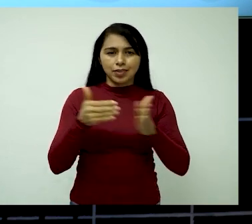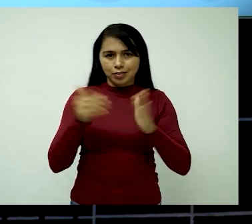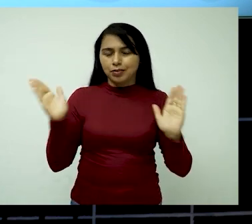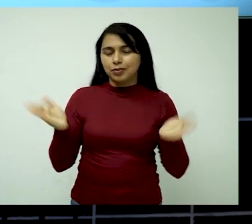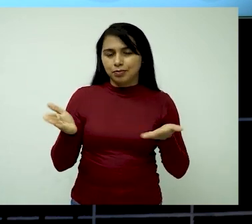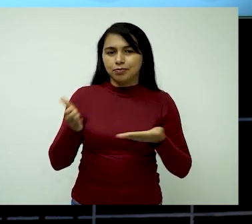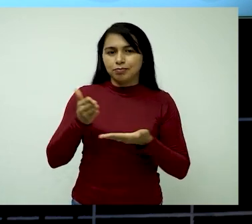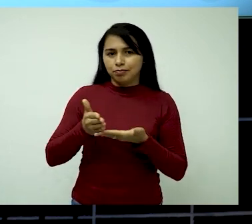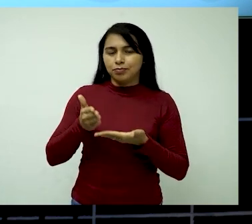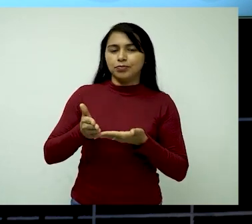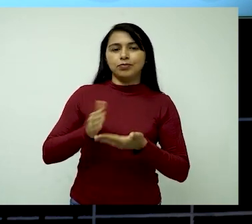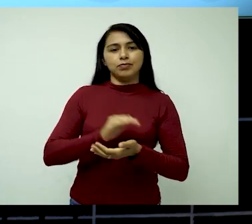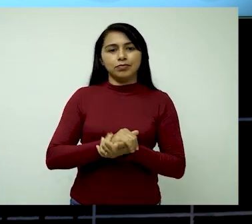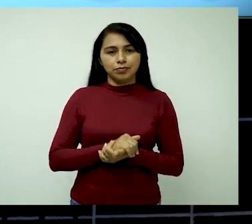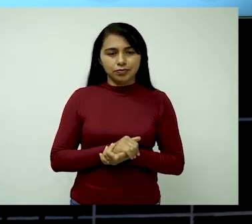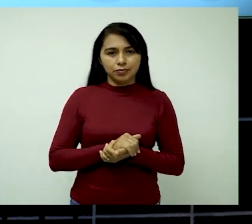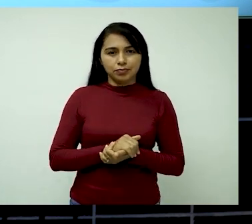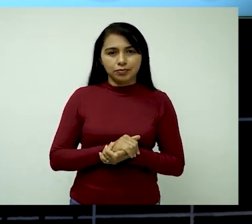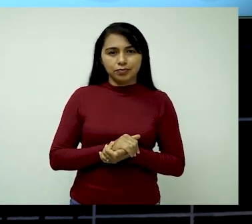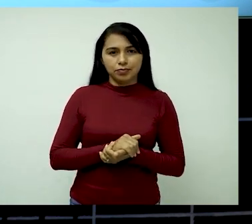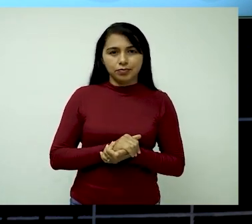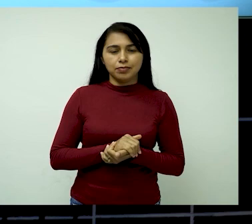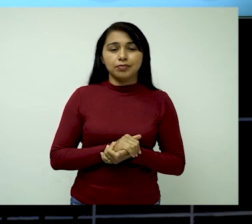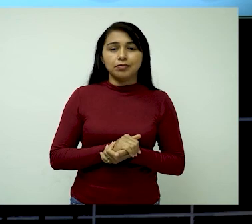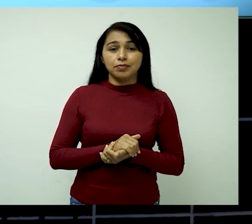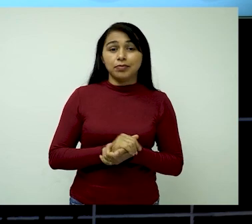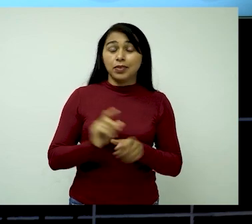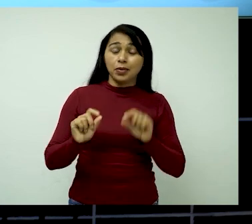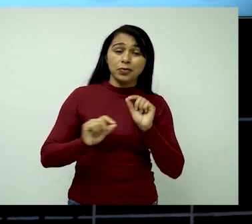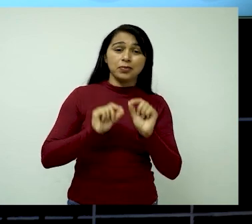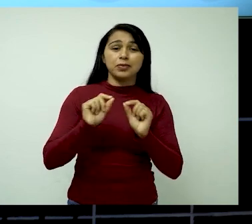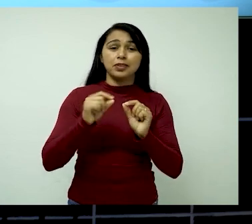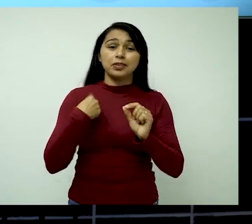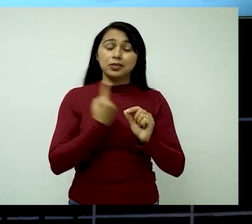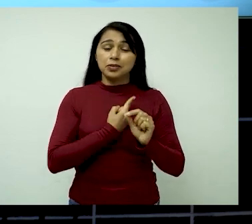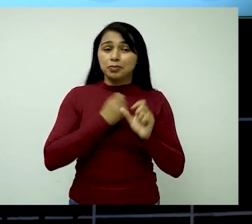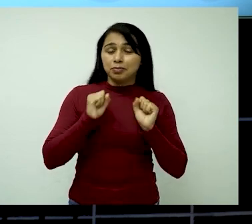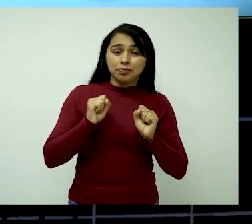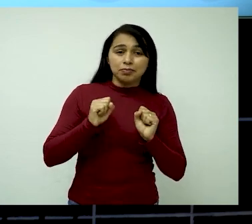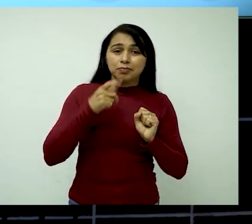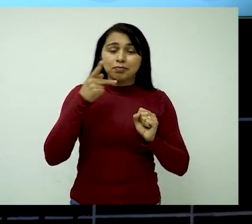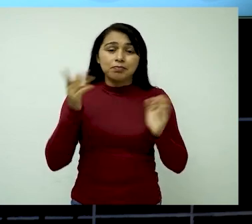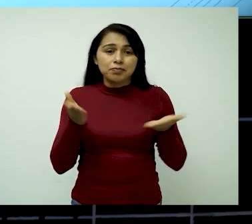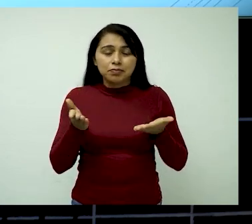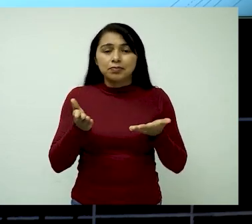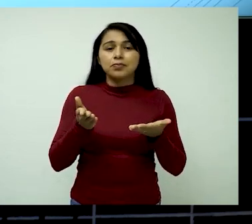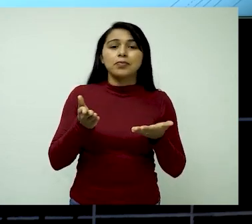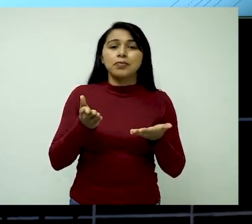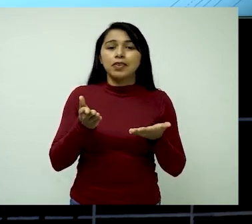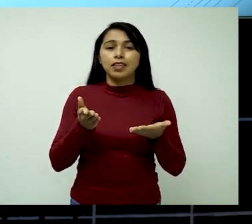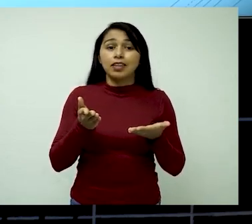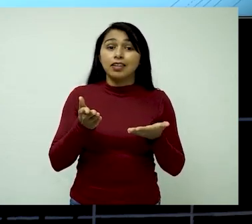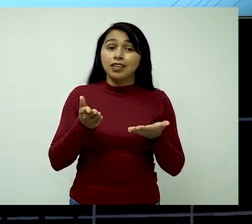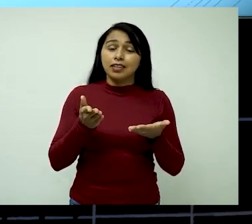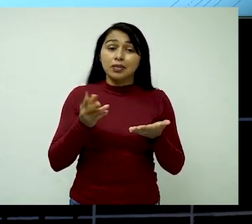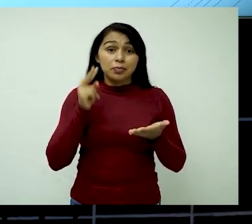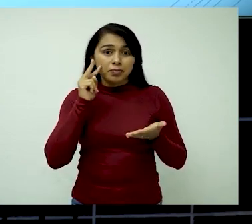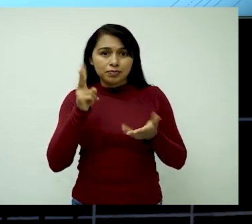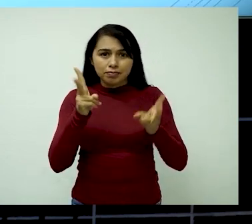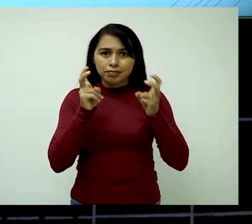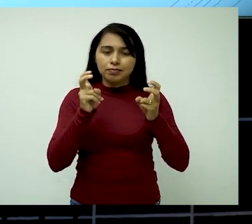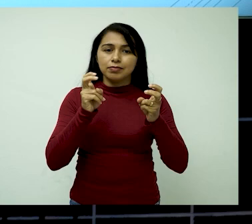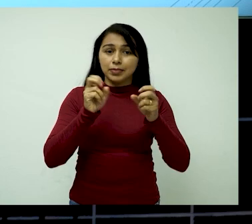dias atuais. Então, o que eu posso acrescentar para vocês dentro desse histórico? Nós podemos ver aqui